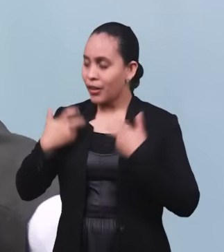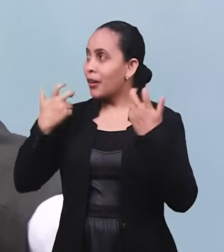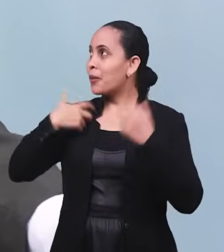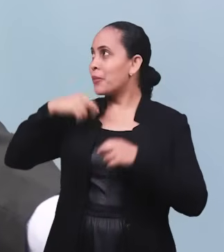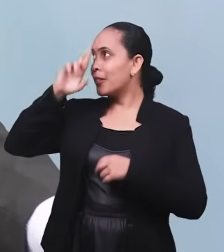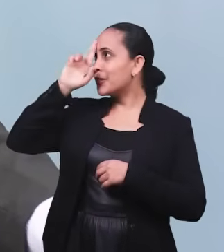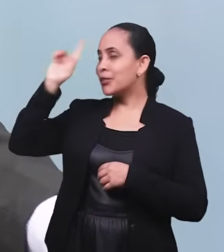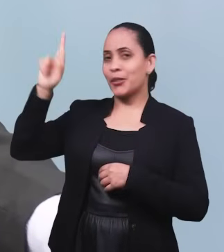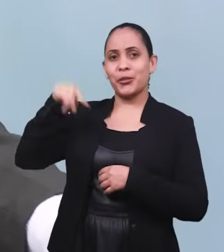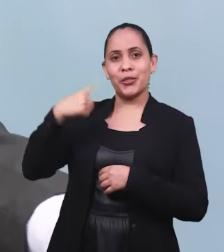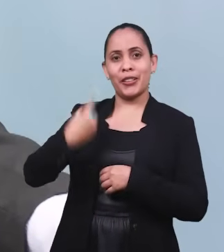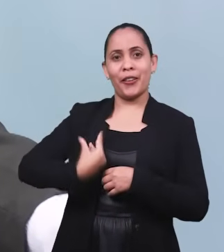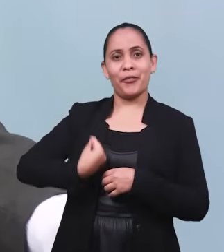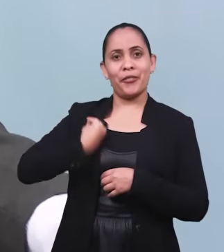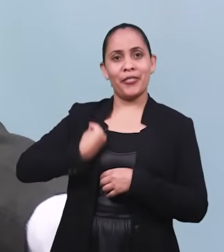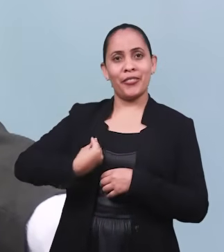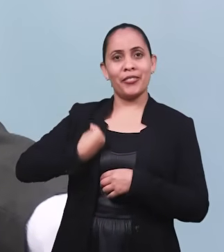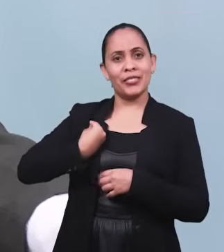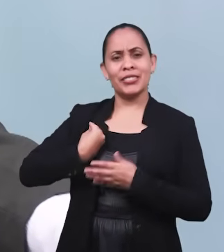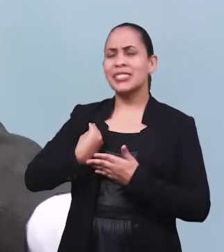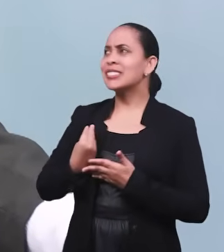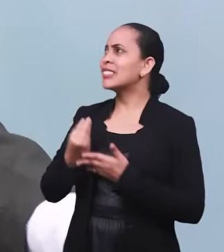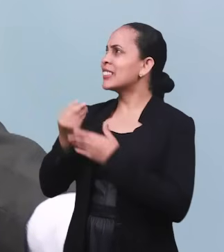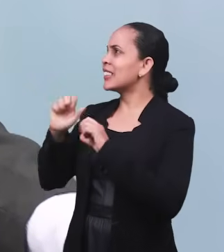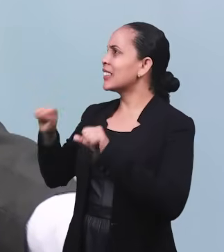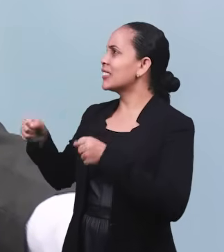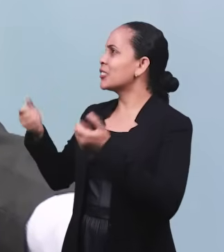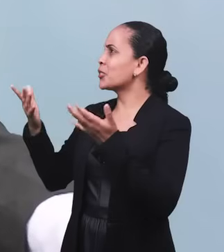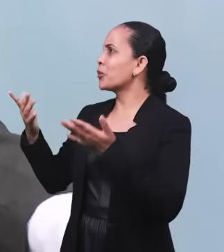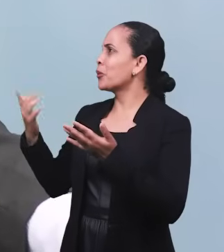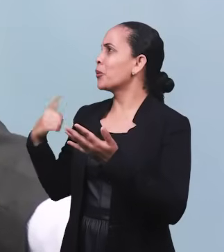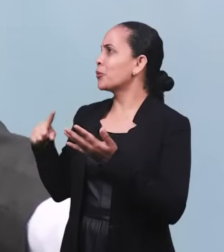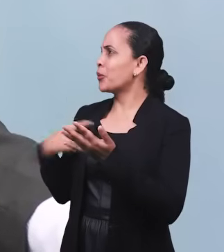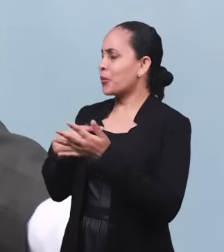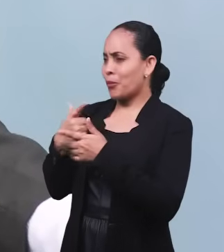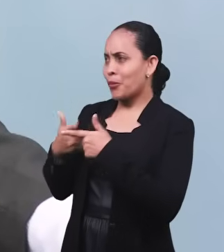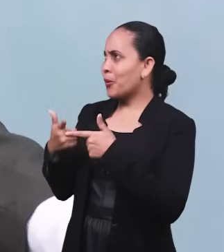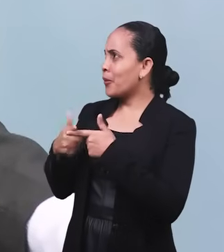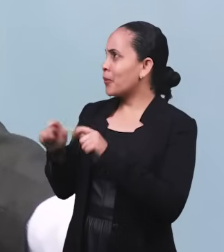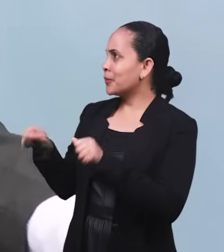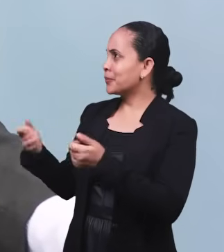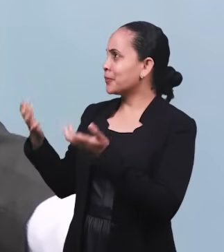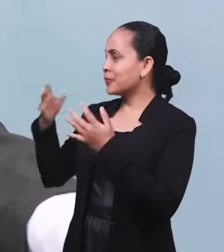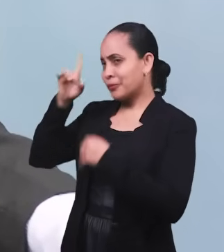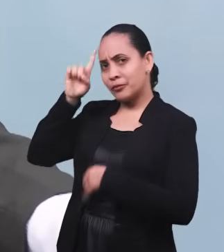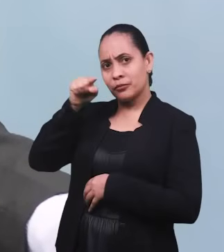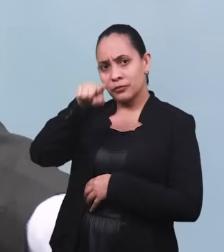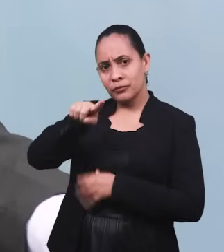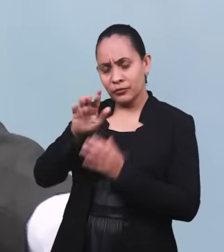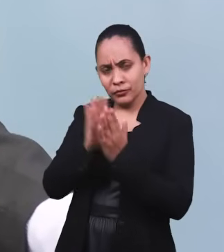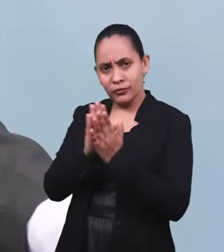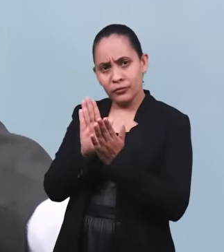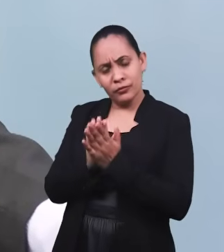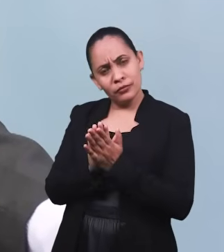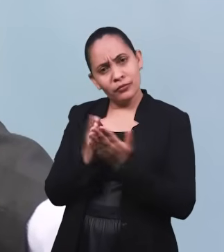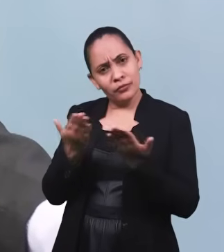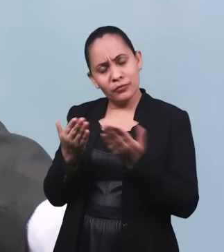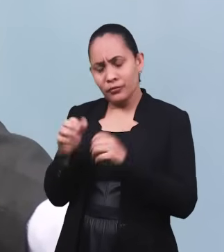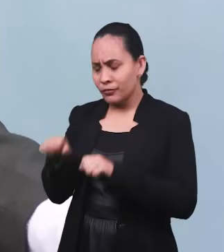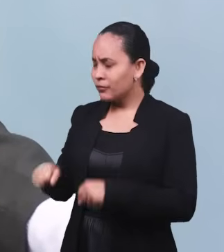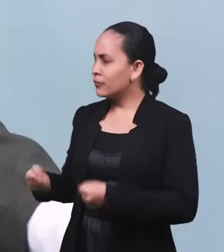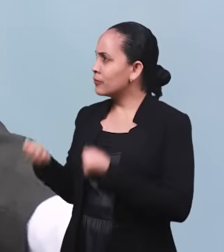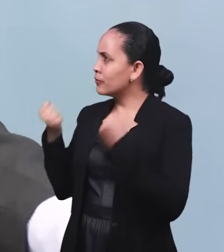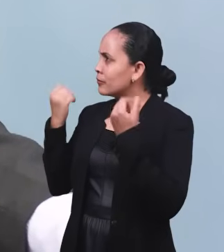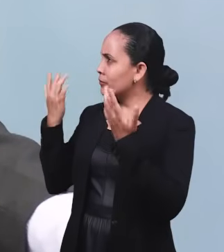nós estamos entregando ao Senhor a nossa necessidade. Você orou, o Senhor, a senhora, orou